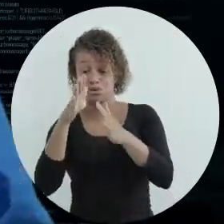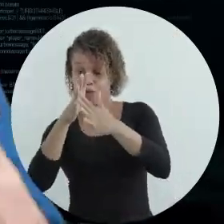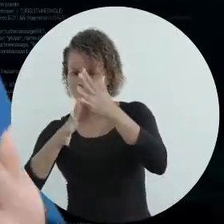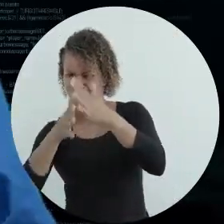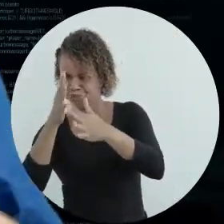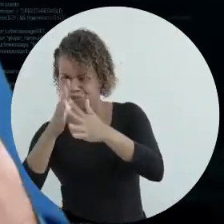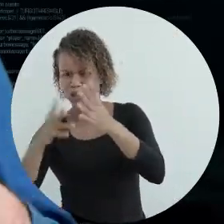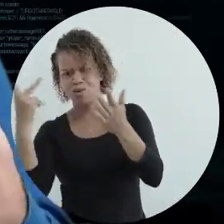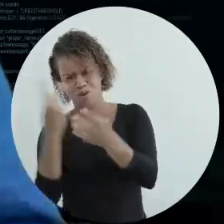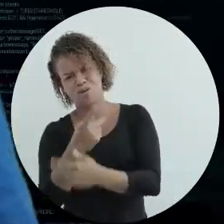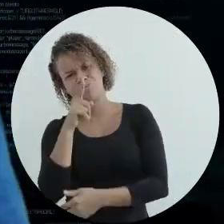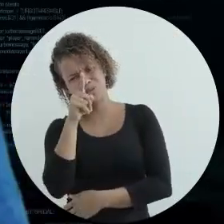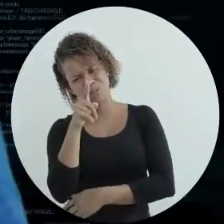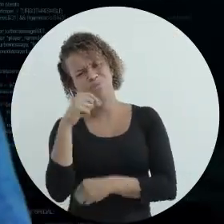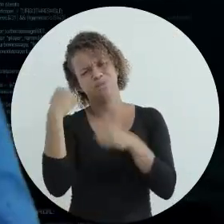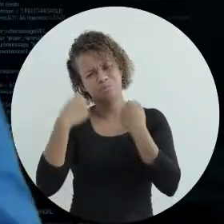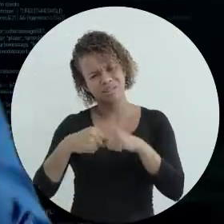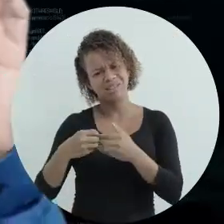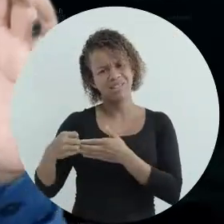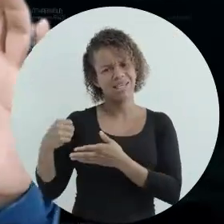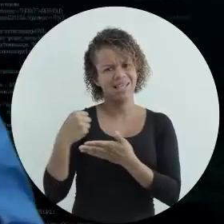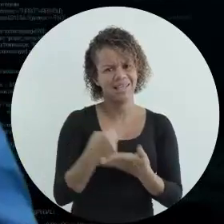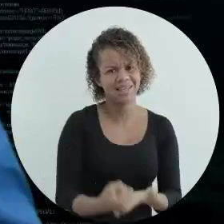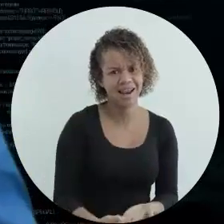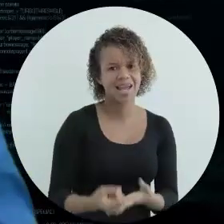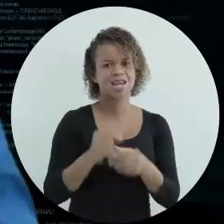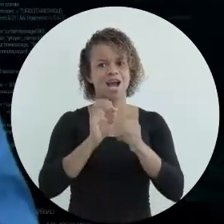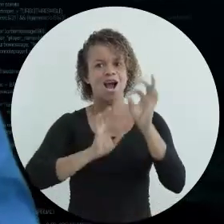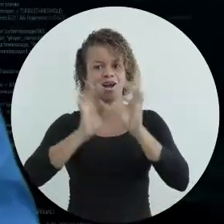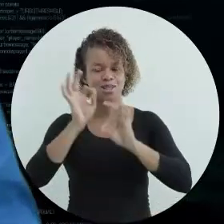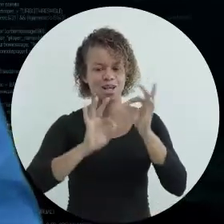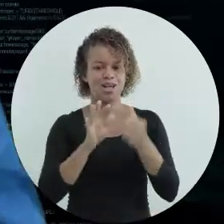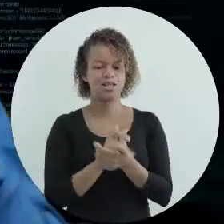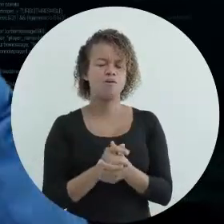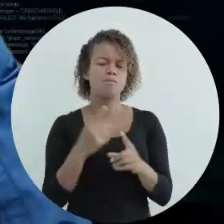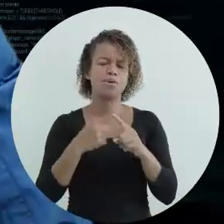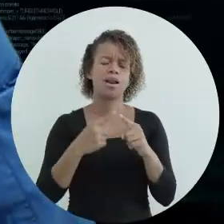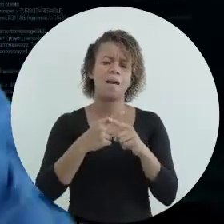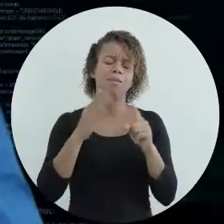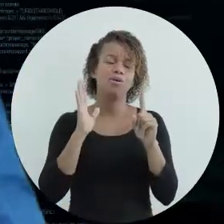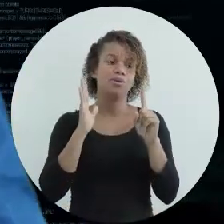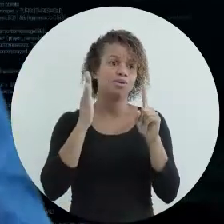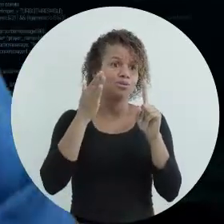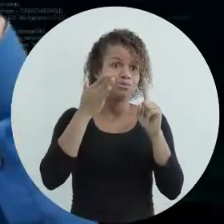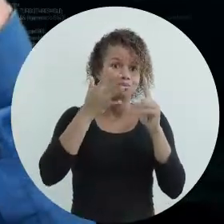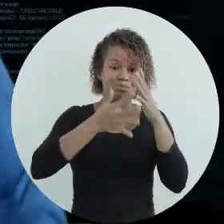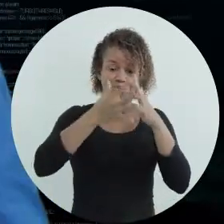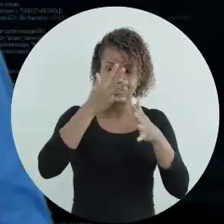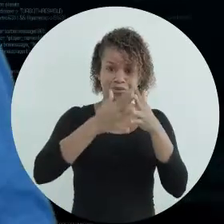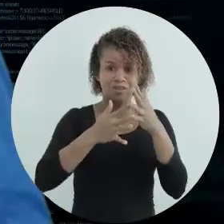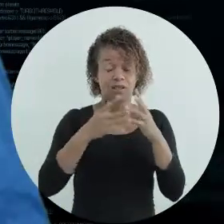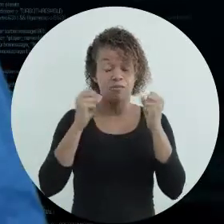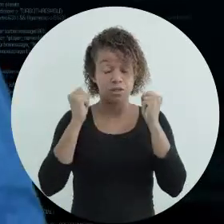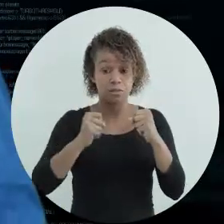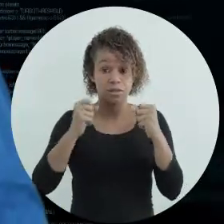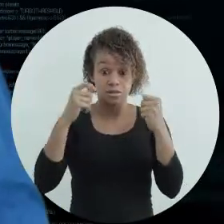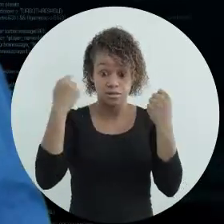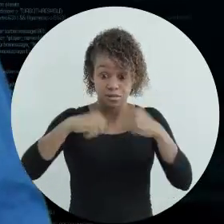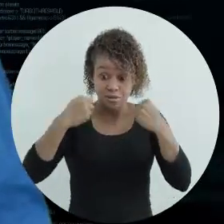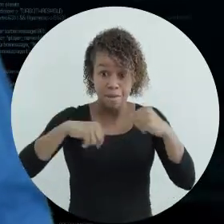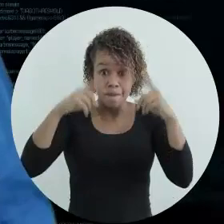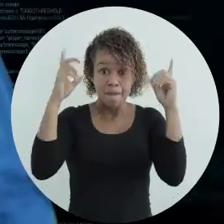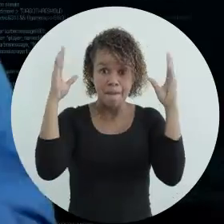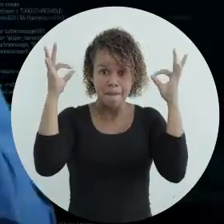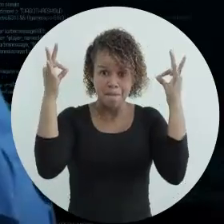deveria ter entregue a forma como ele espera. Então, ele é muito crítico com relação a isso, você tem que ser perfeito na forma